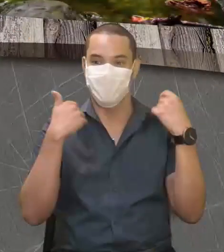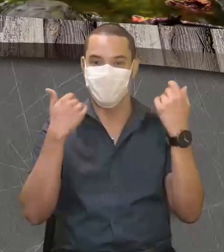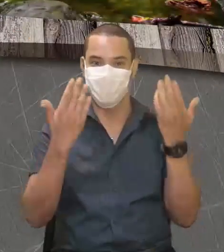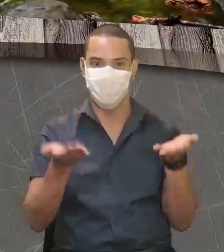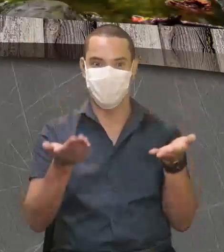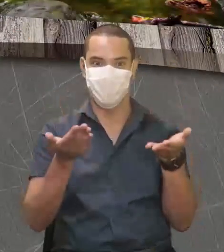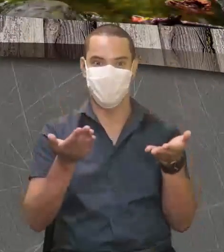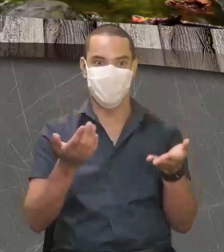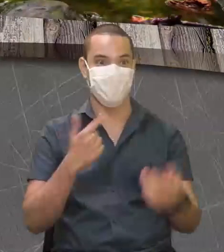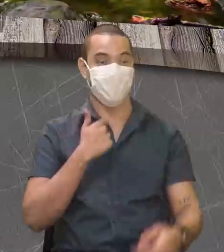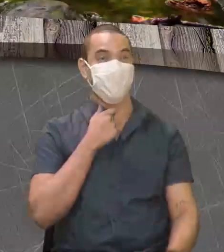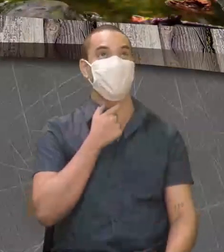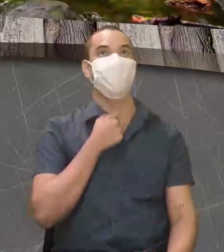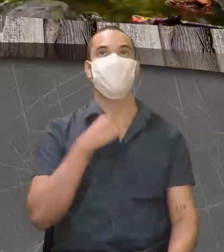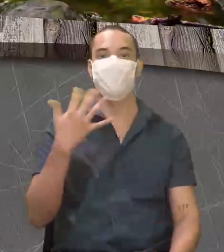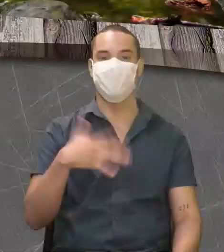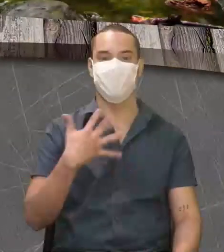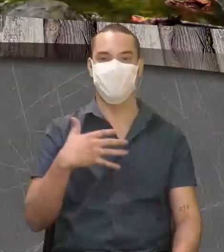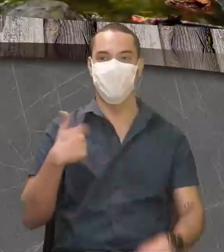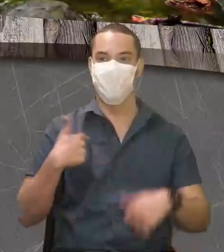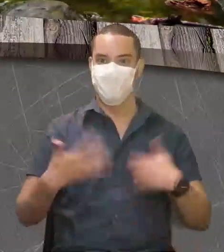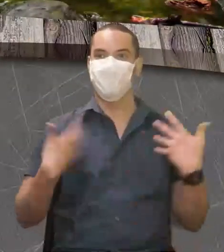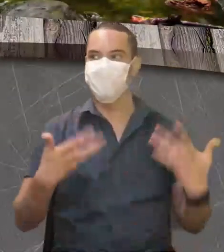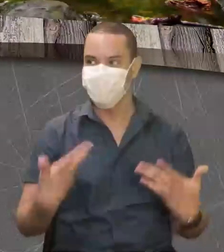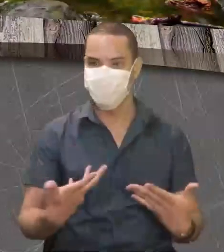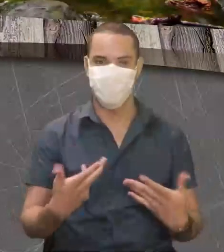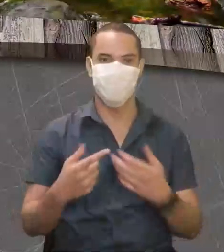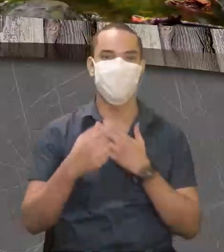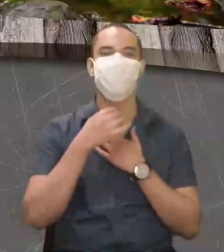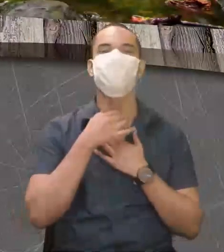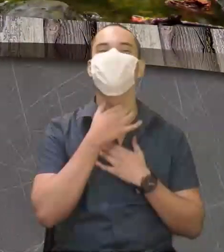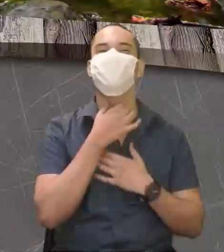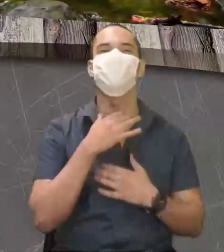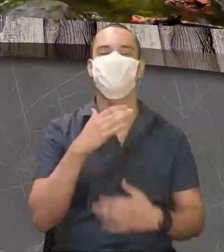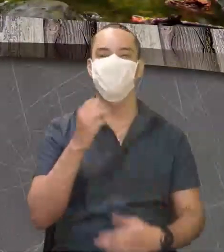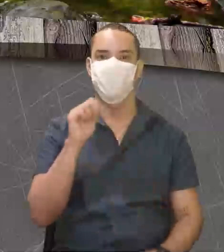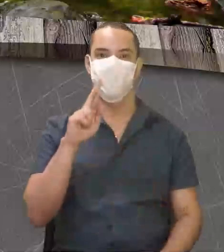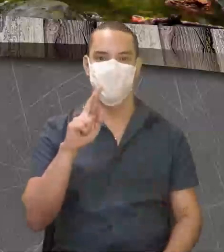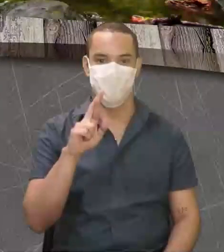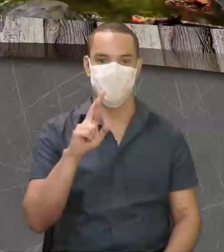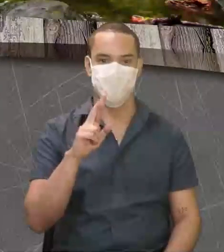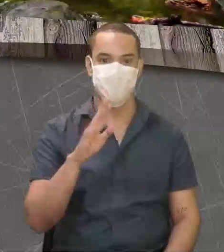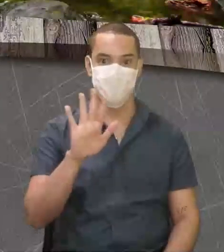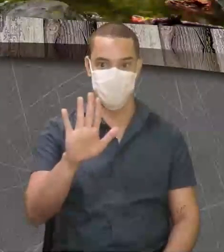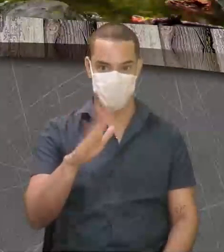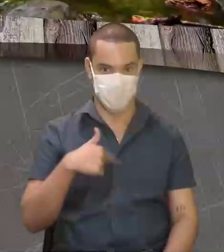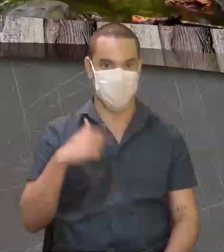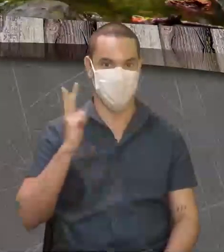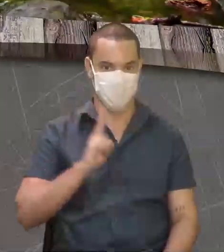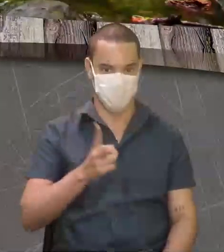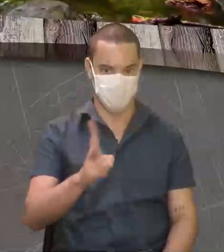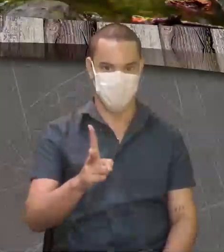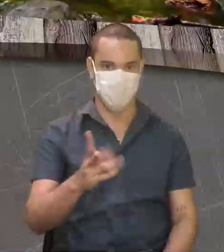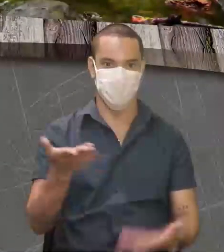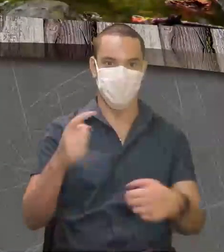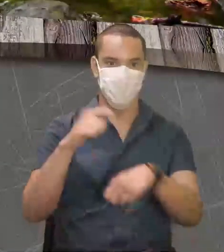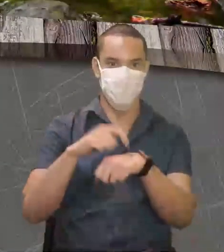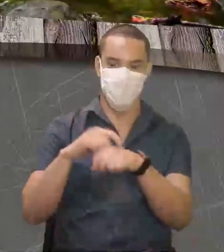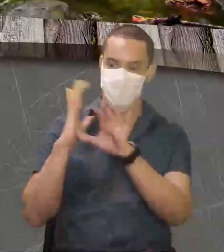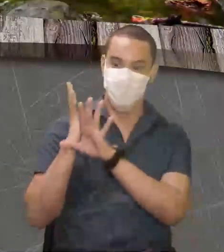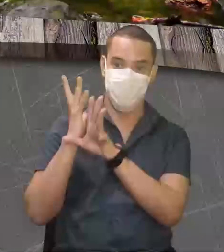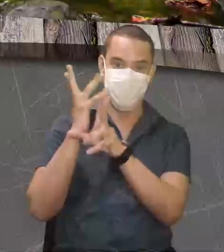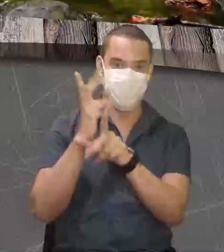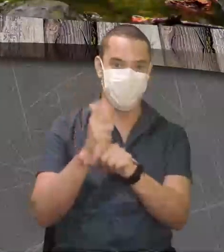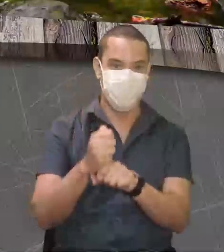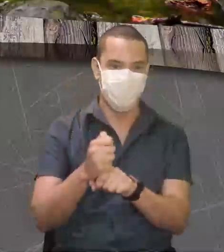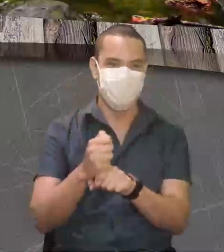Então, eita, eu fui com tanta empolgação para falar que faltou aqui o ar. Mas nós vamos agora no momento de revisão.